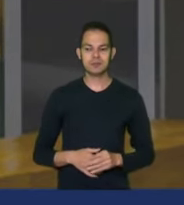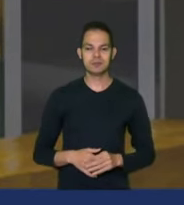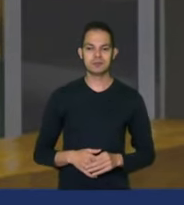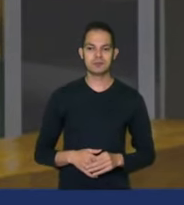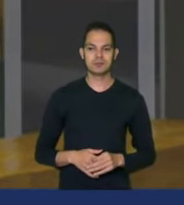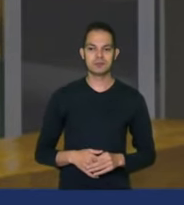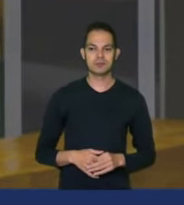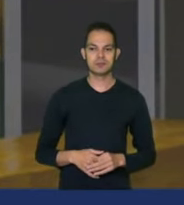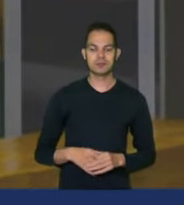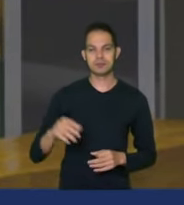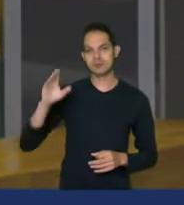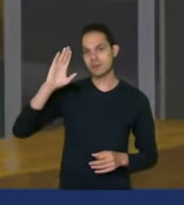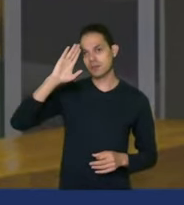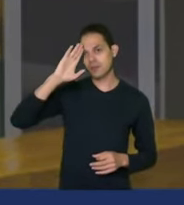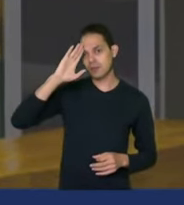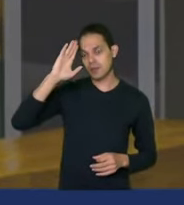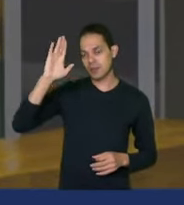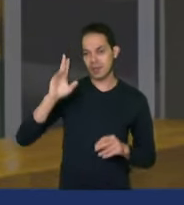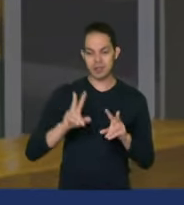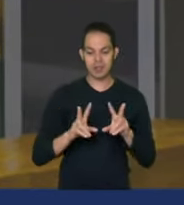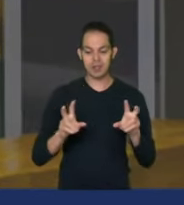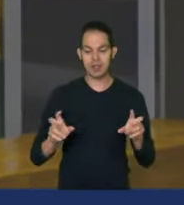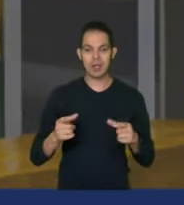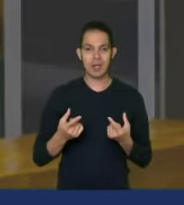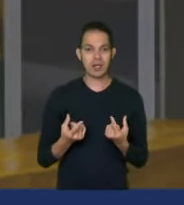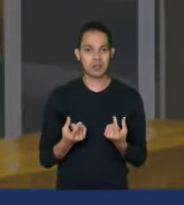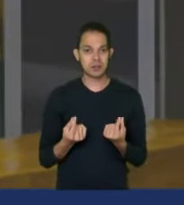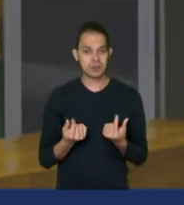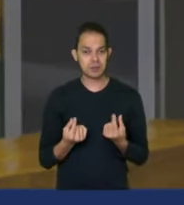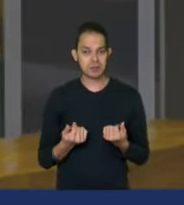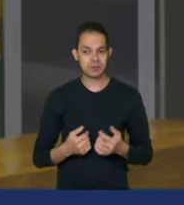especialmente na questão de preços derivados.